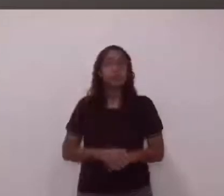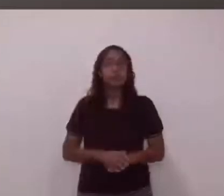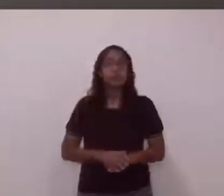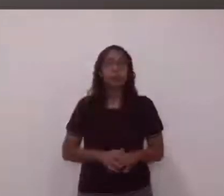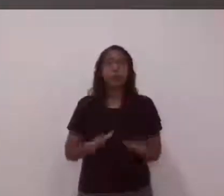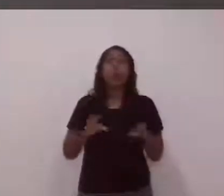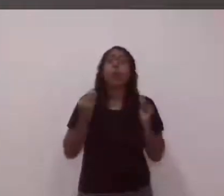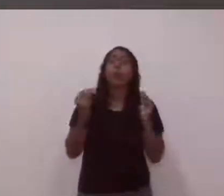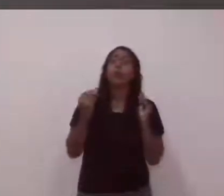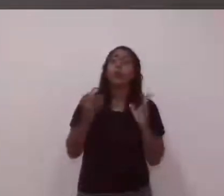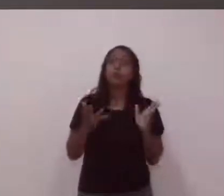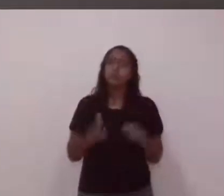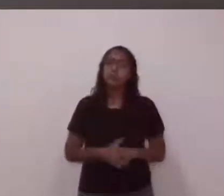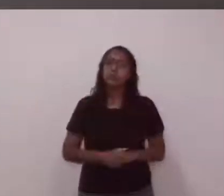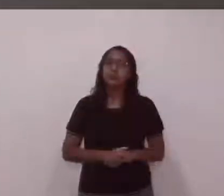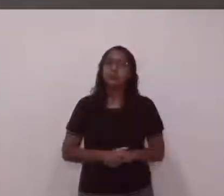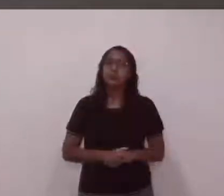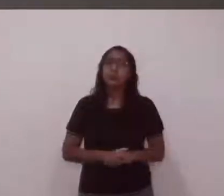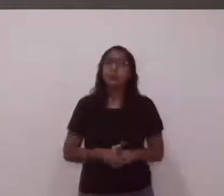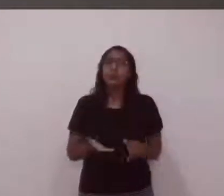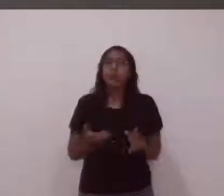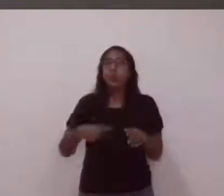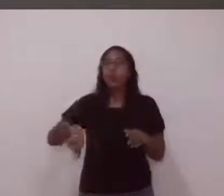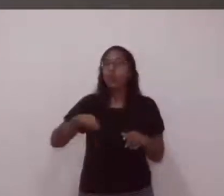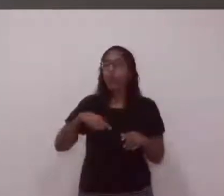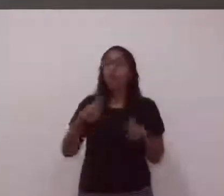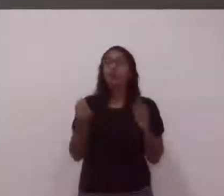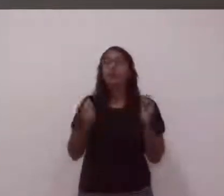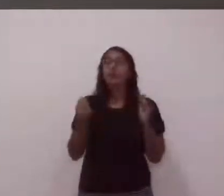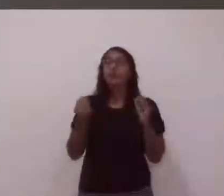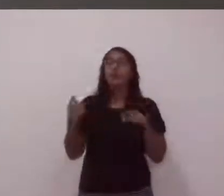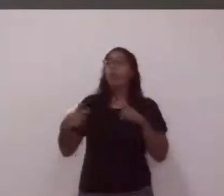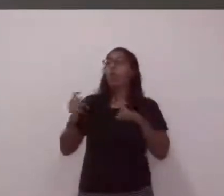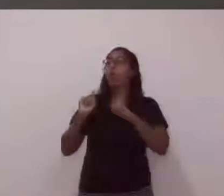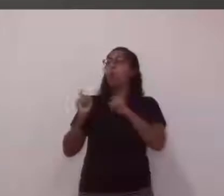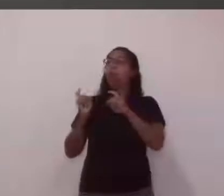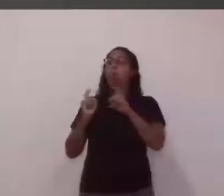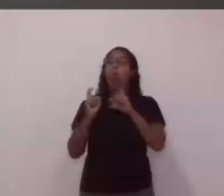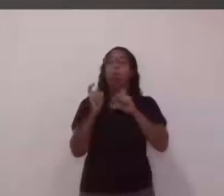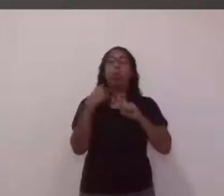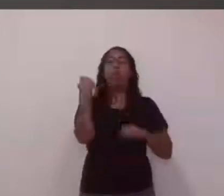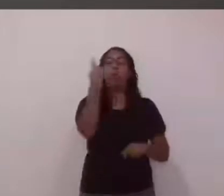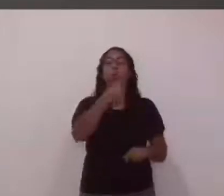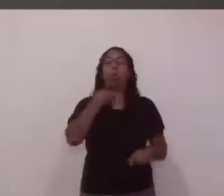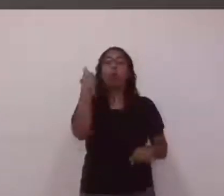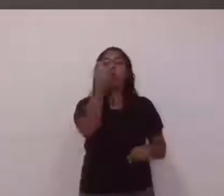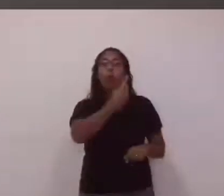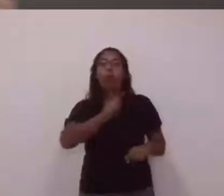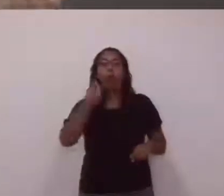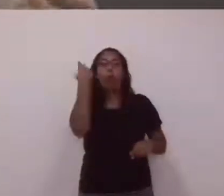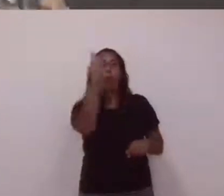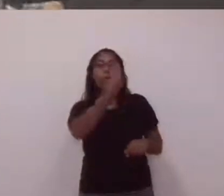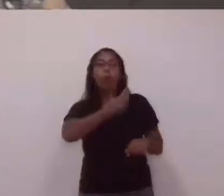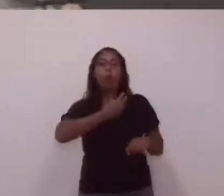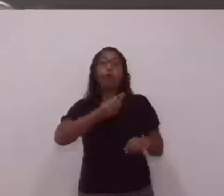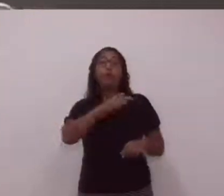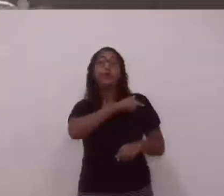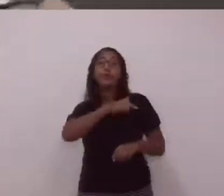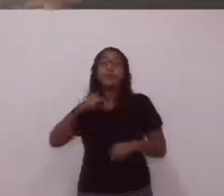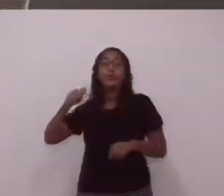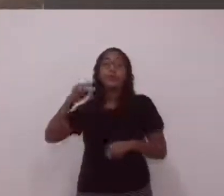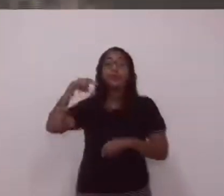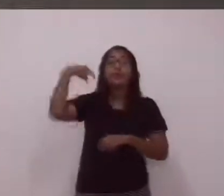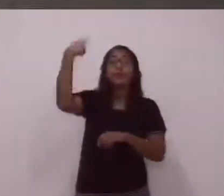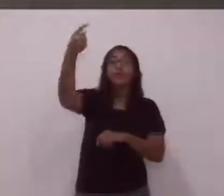colocou o vereador e nós estamos aqui discutindo mais 3 horas e a semana que vem já foi